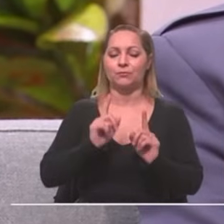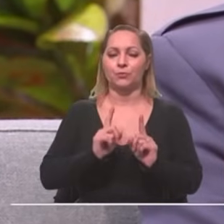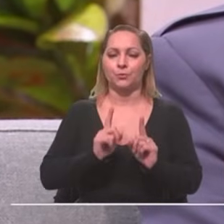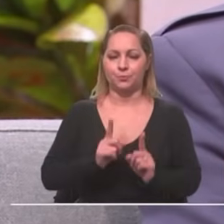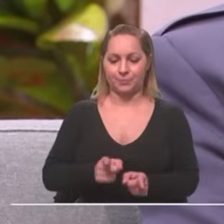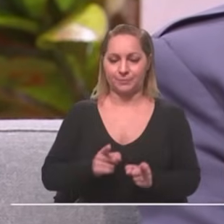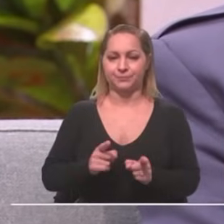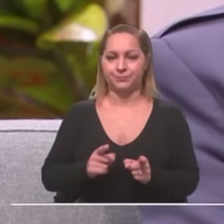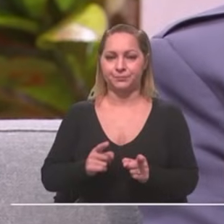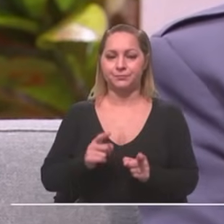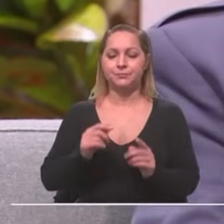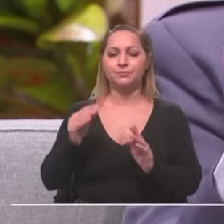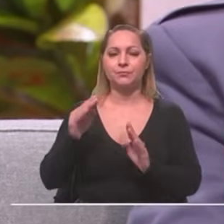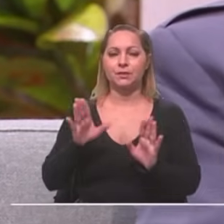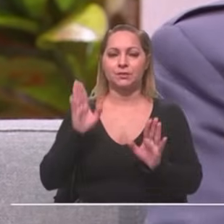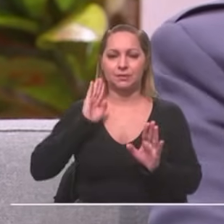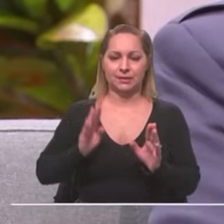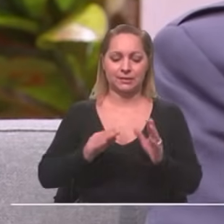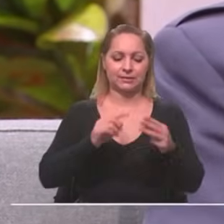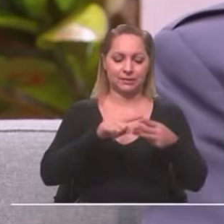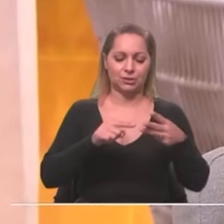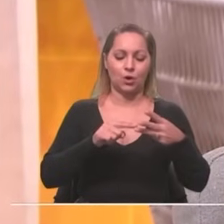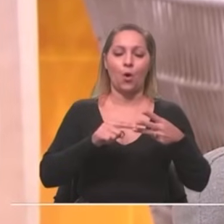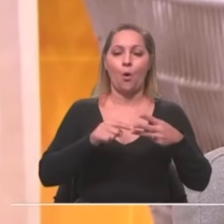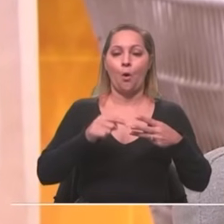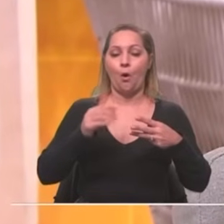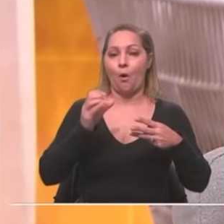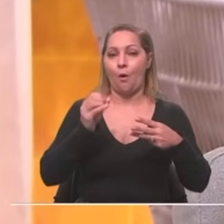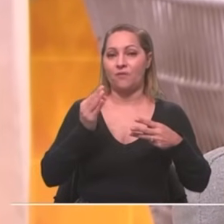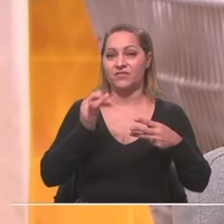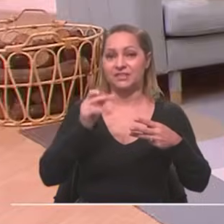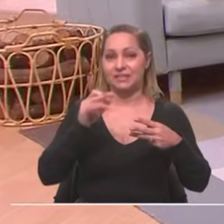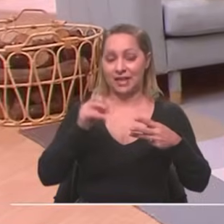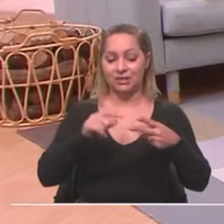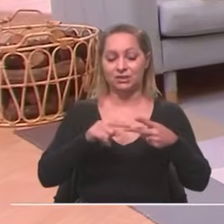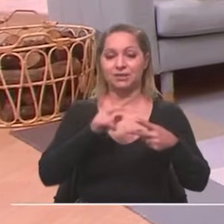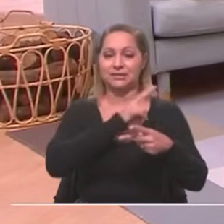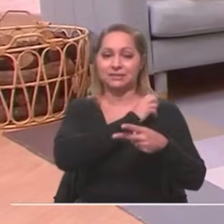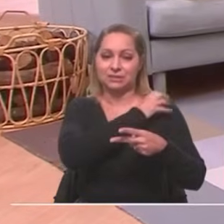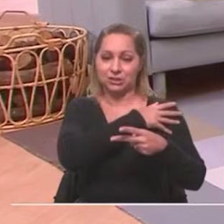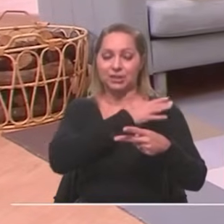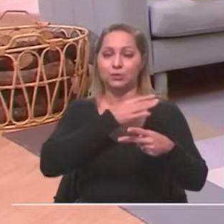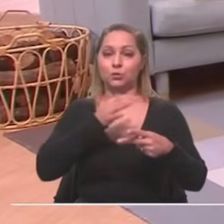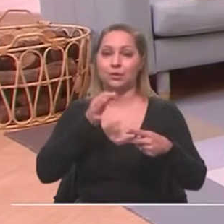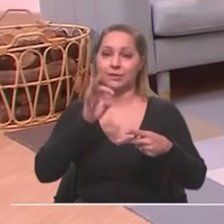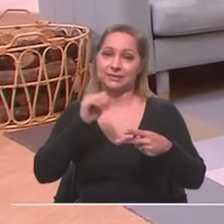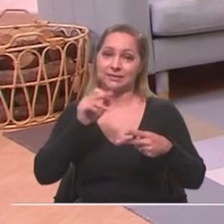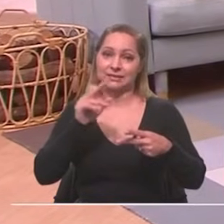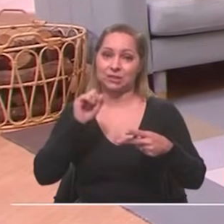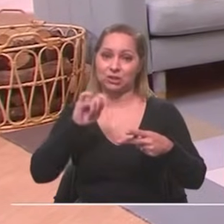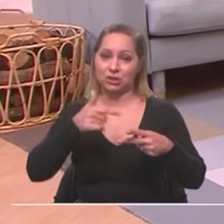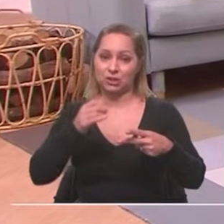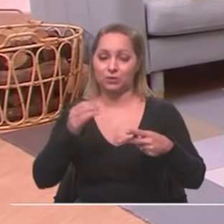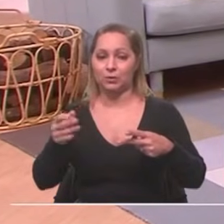O exército tem três classes, oficiais, sargentos e praças. Eu comecei como praça. Depois, como todos, não é? É sempre assim? Não.